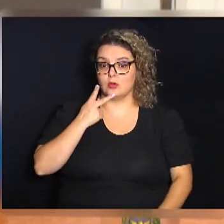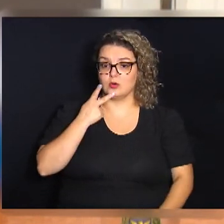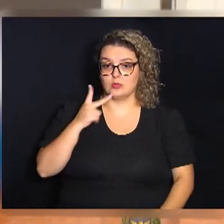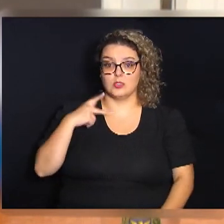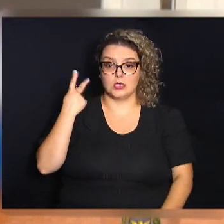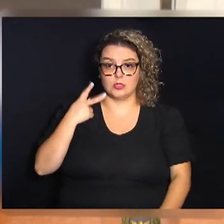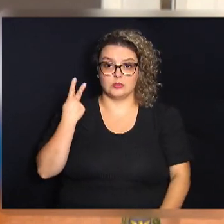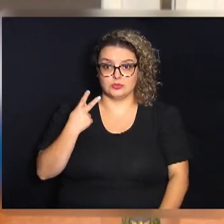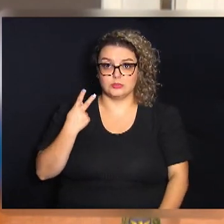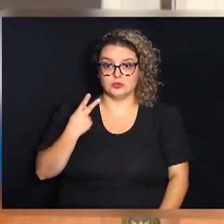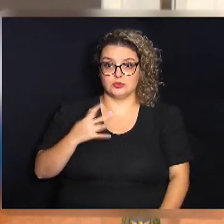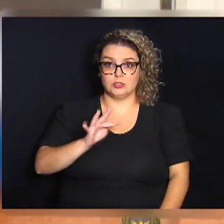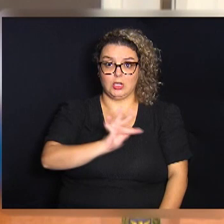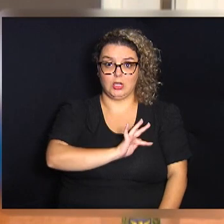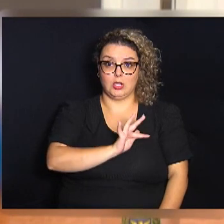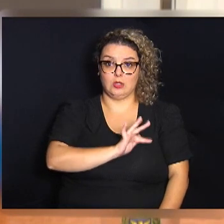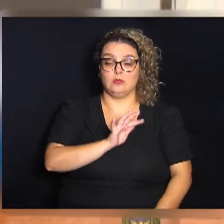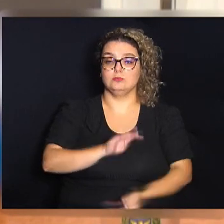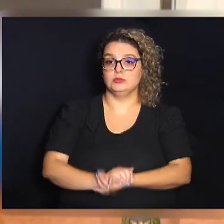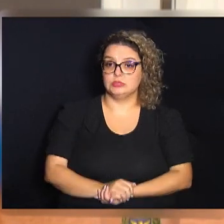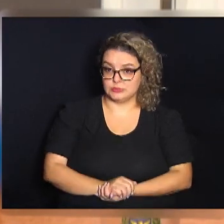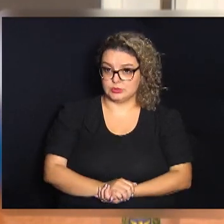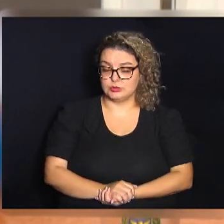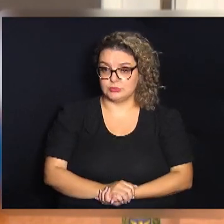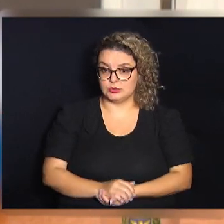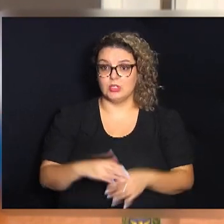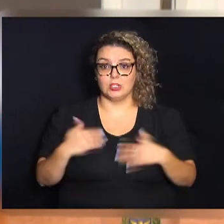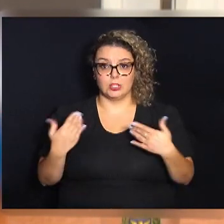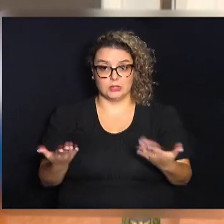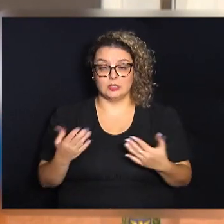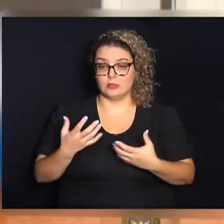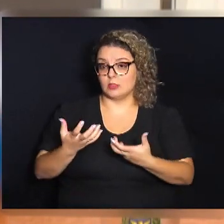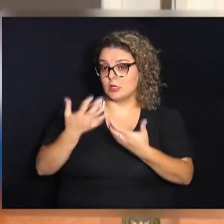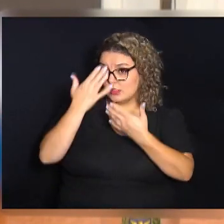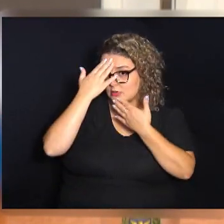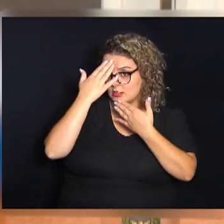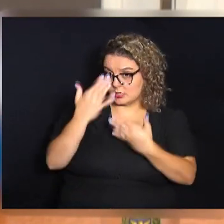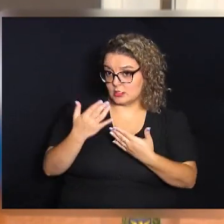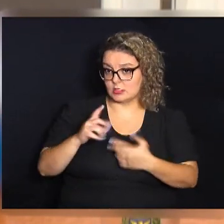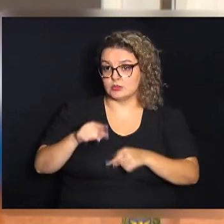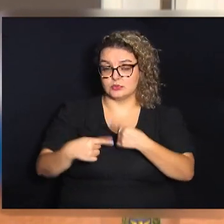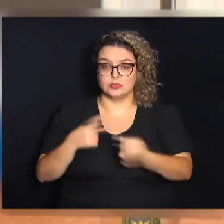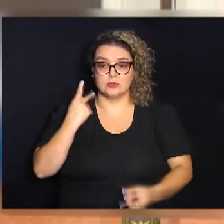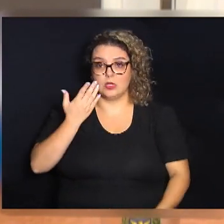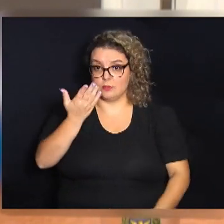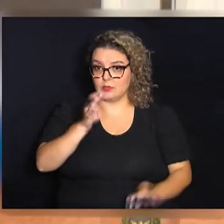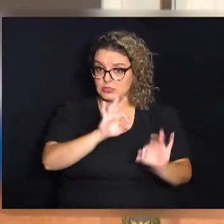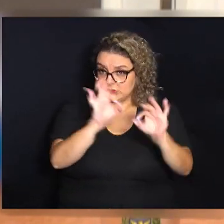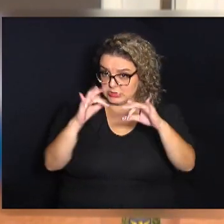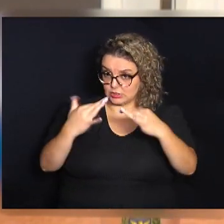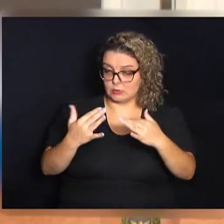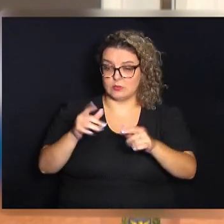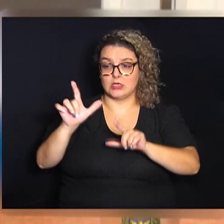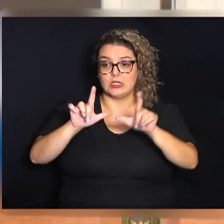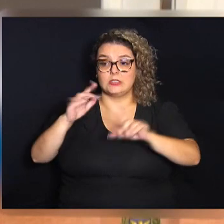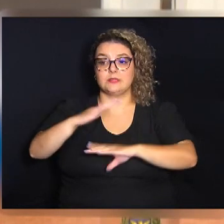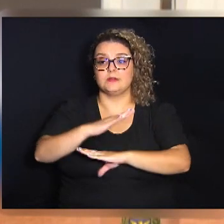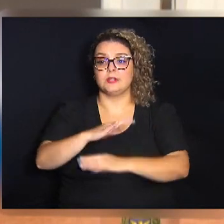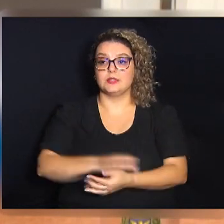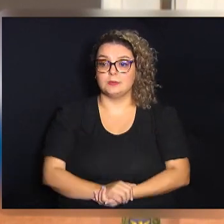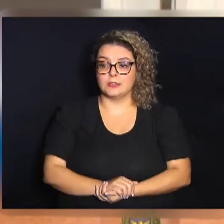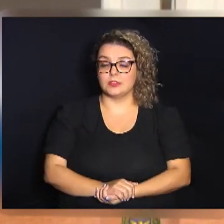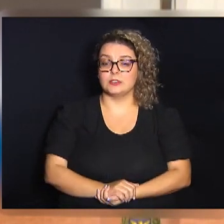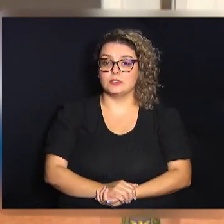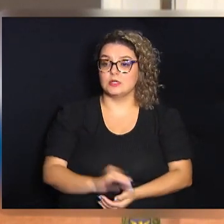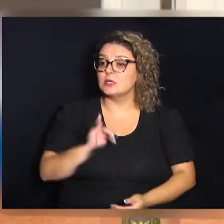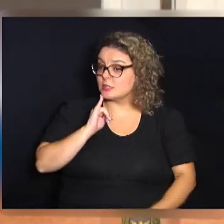vereador Bispo Fernandes. Então, quero agradecer a presença dos demais vereadores, você que nos acompanha pela TV Câmara, e